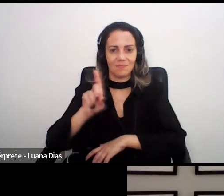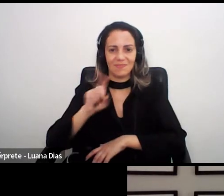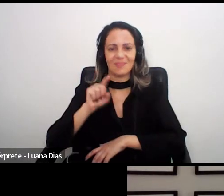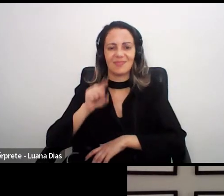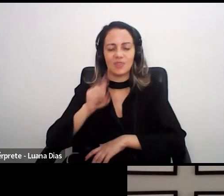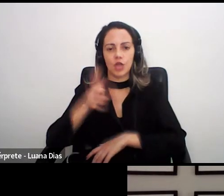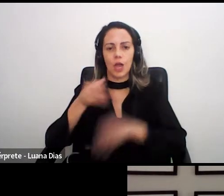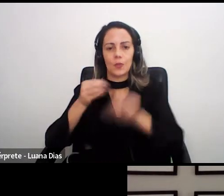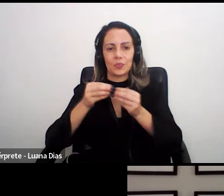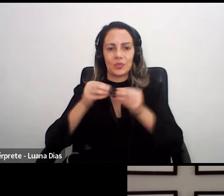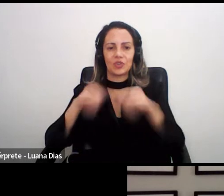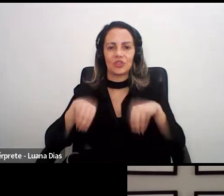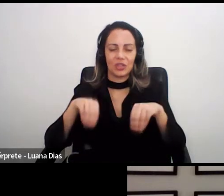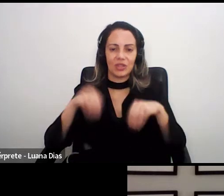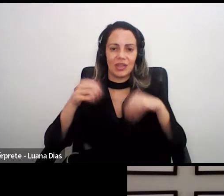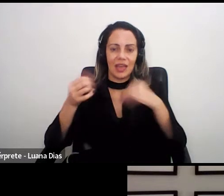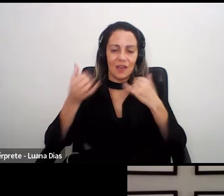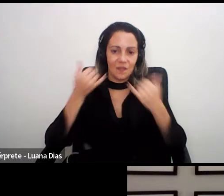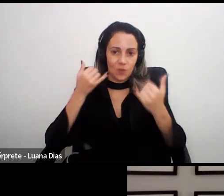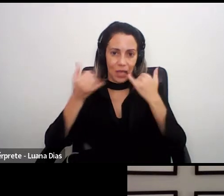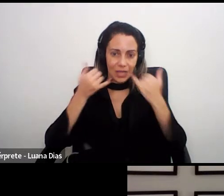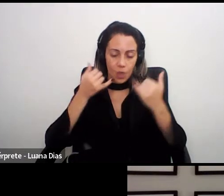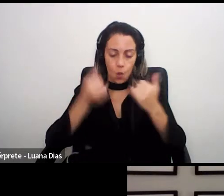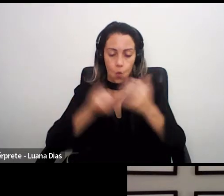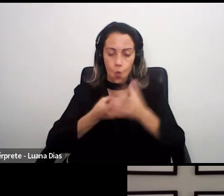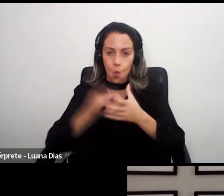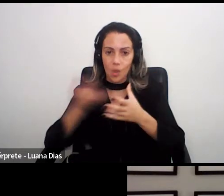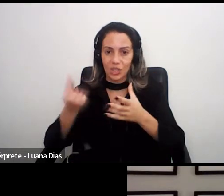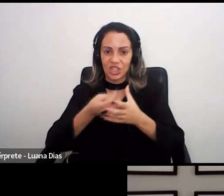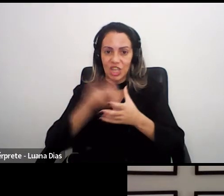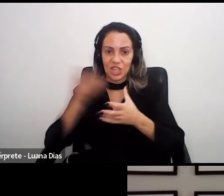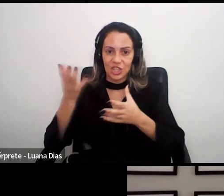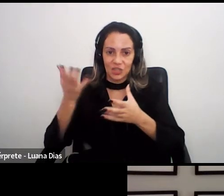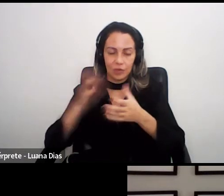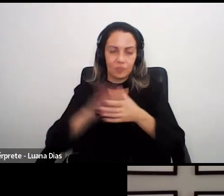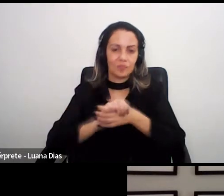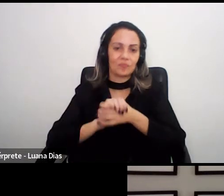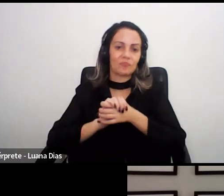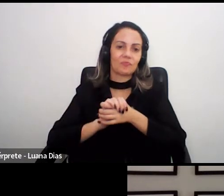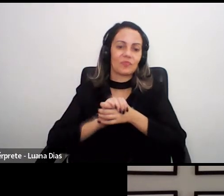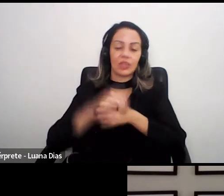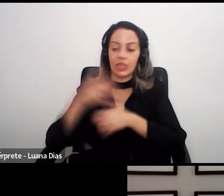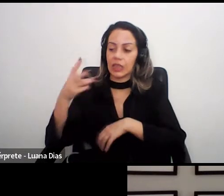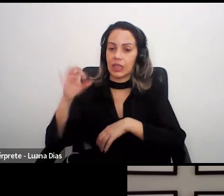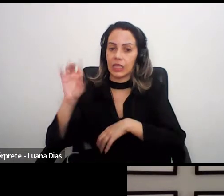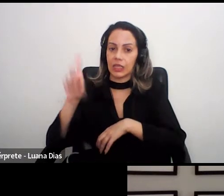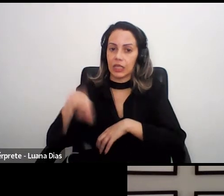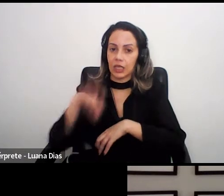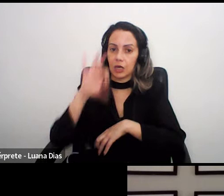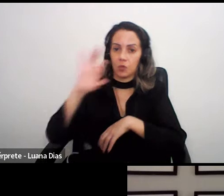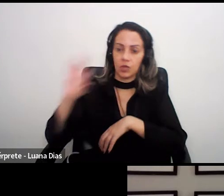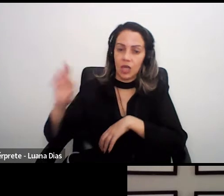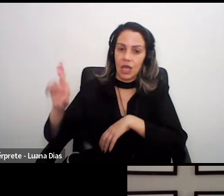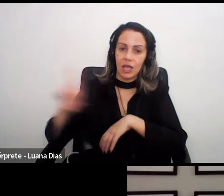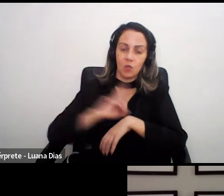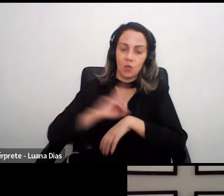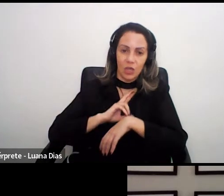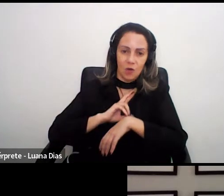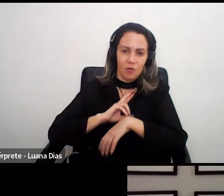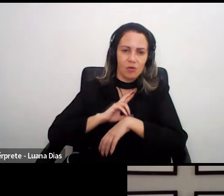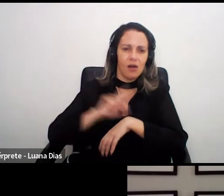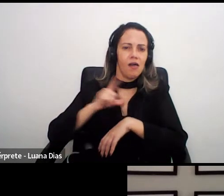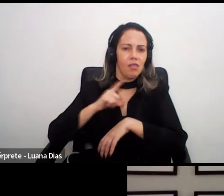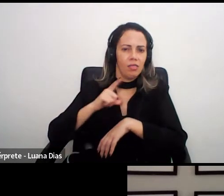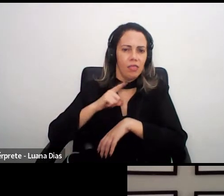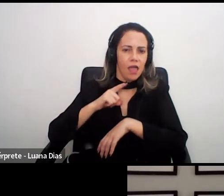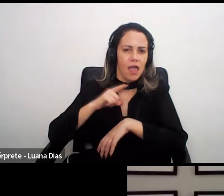estatístico sob perspectiva quantitativa. E desse universo de 30% que respondeu, entra nesse parâmetro